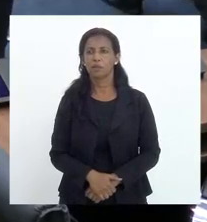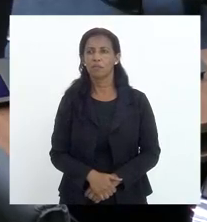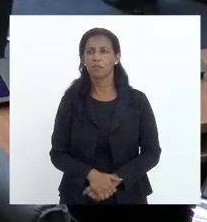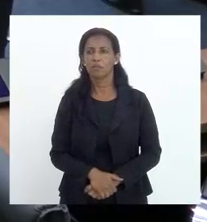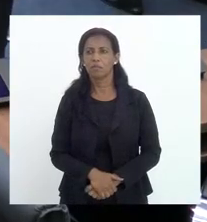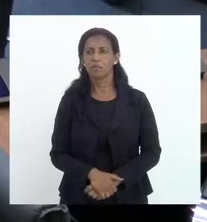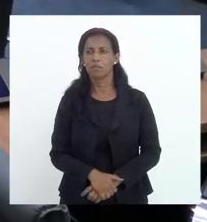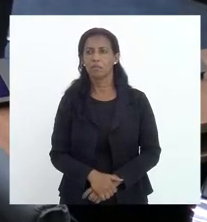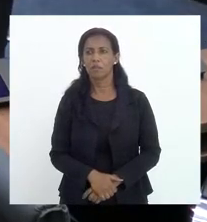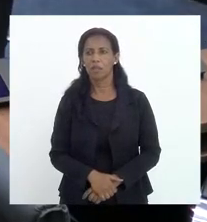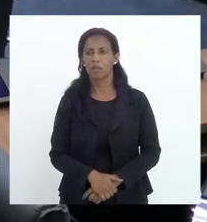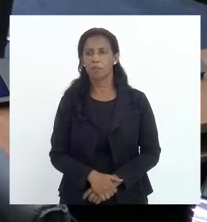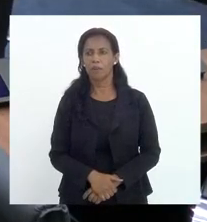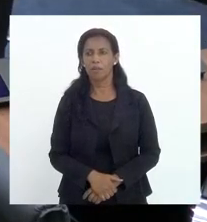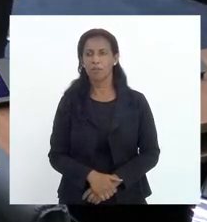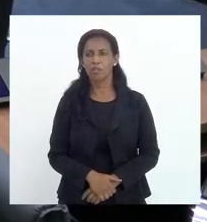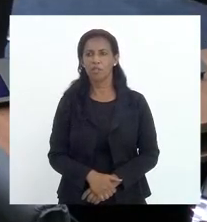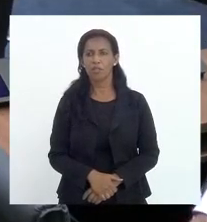mais.